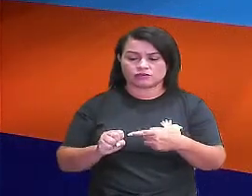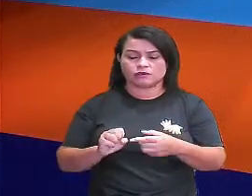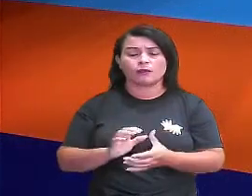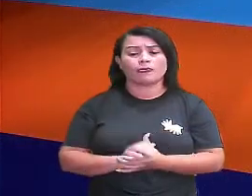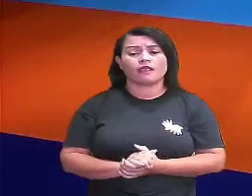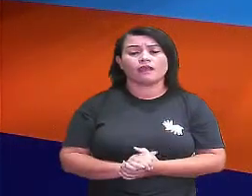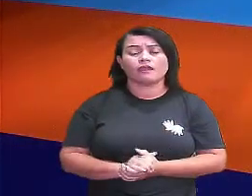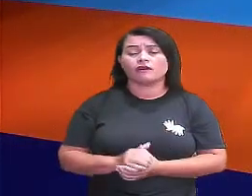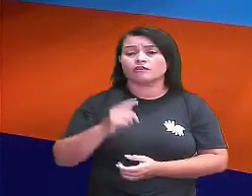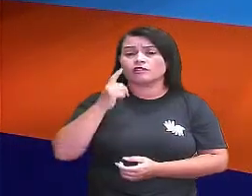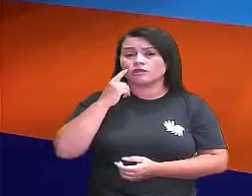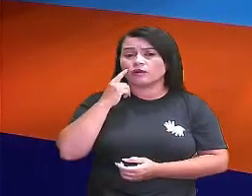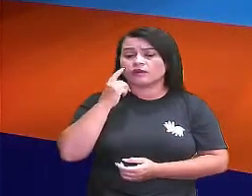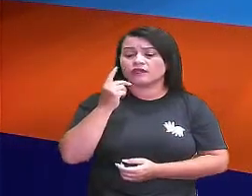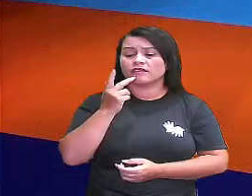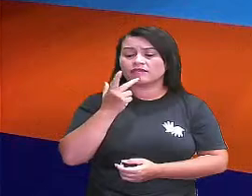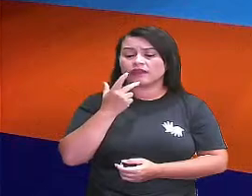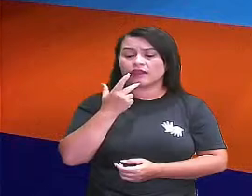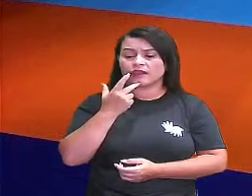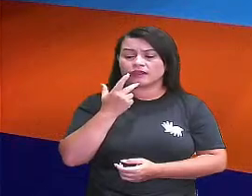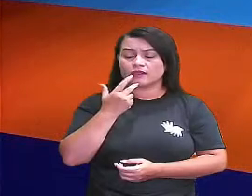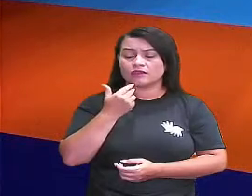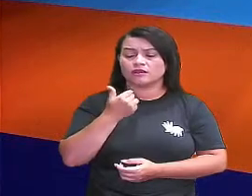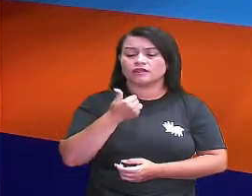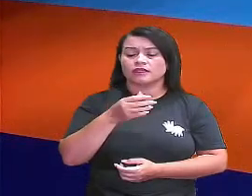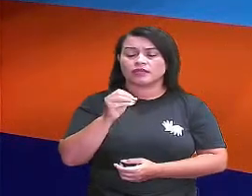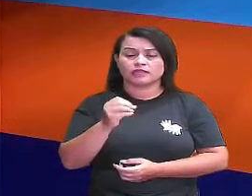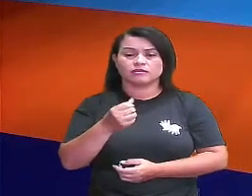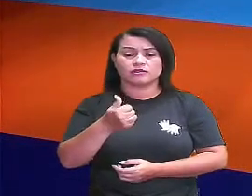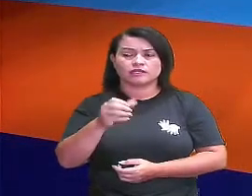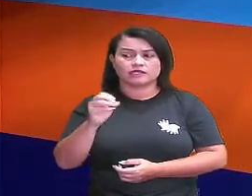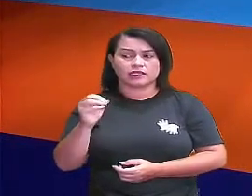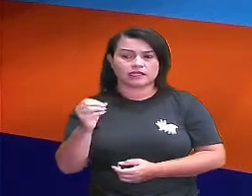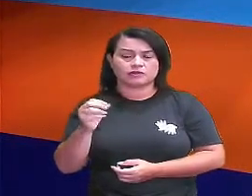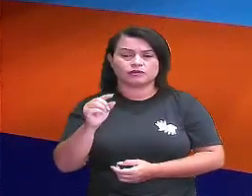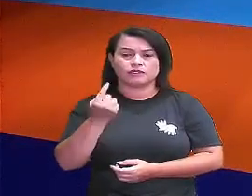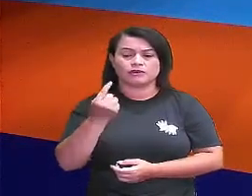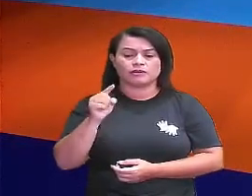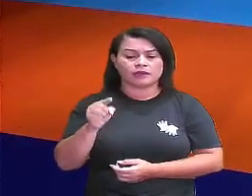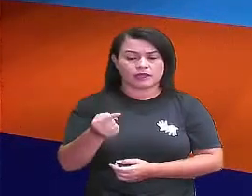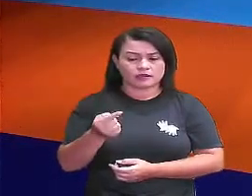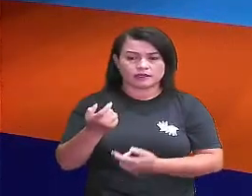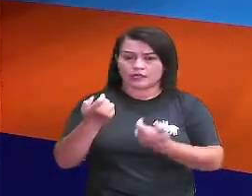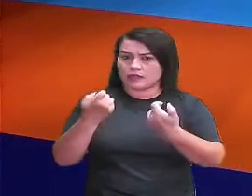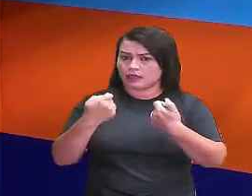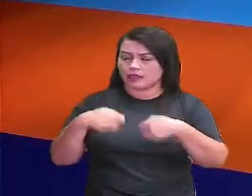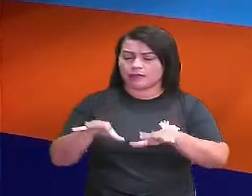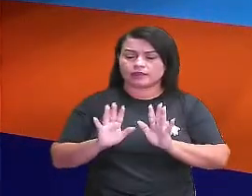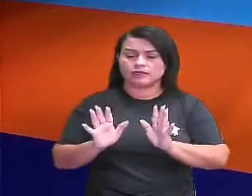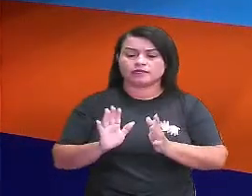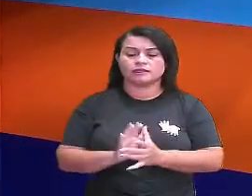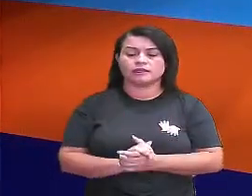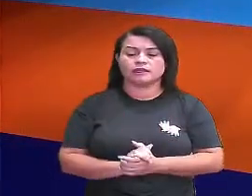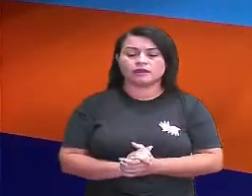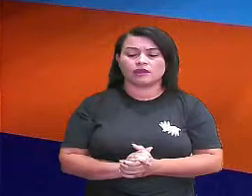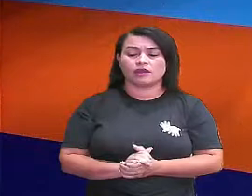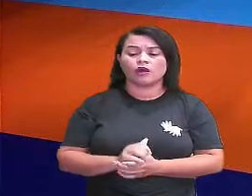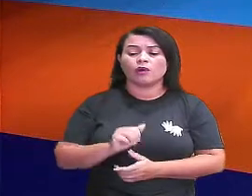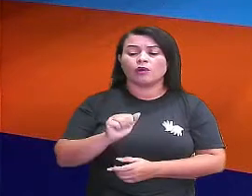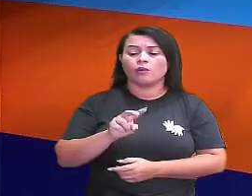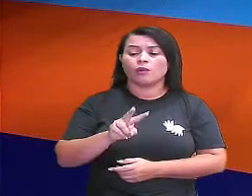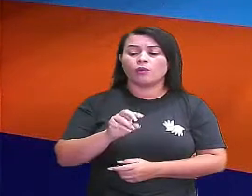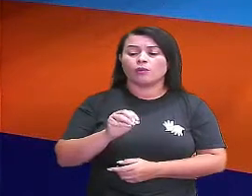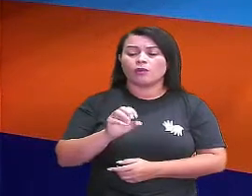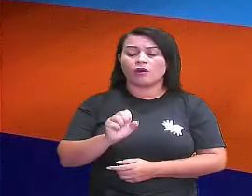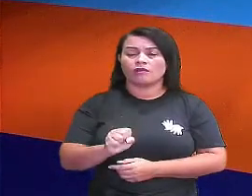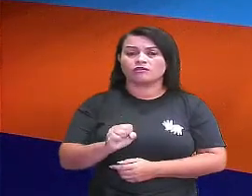Agora, quando a gente está falando décimos, centésimos e milésimos, você não precisa botar, tá bom? Esse avos é só quando a